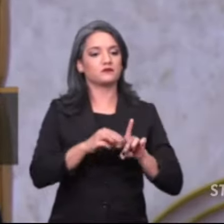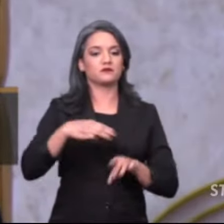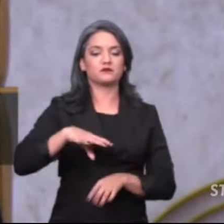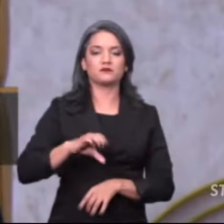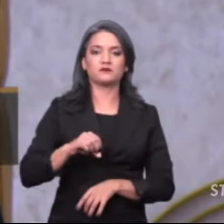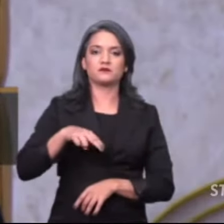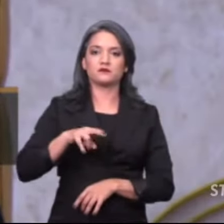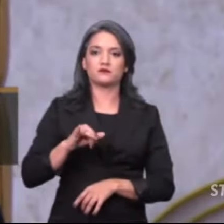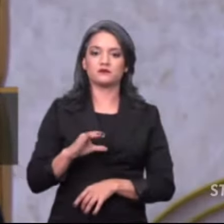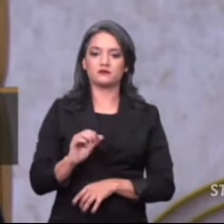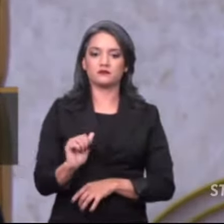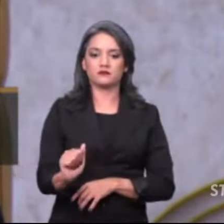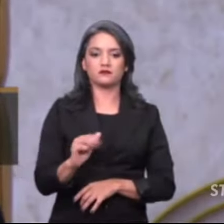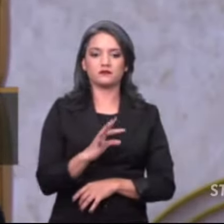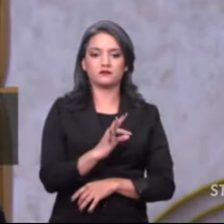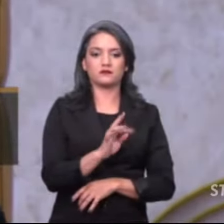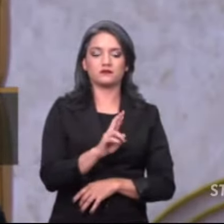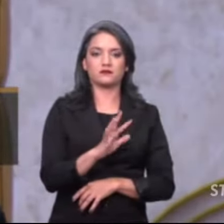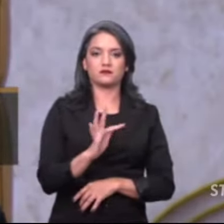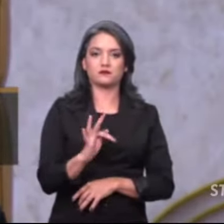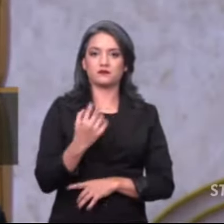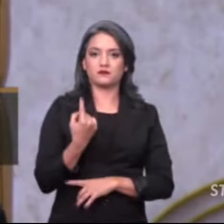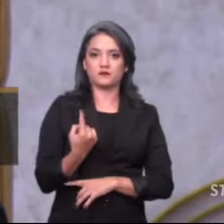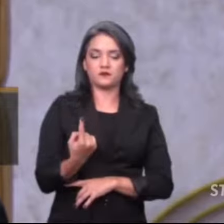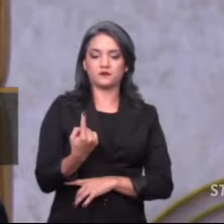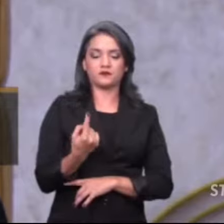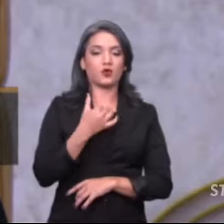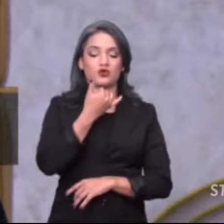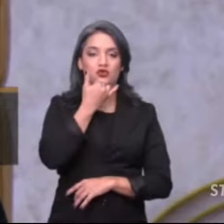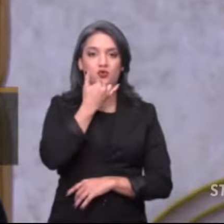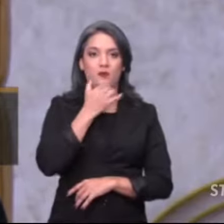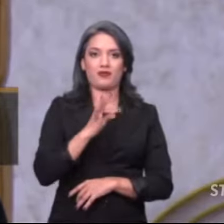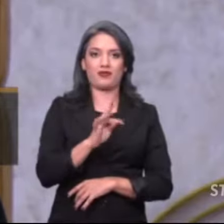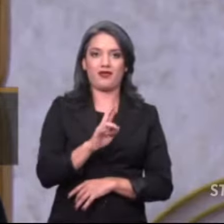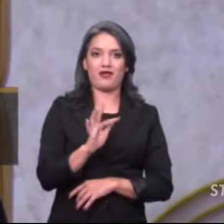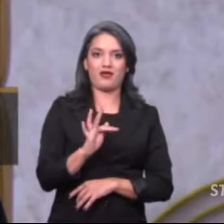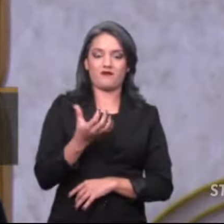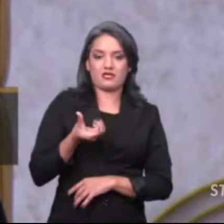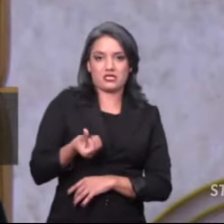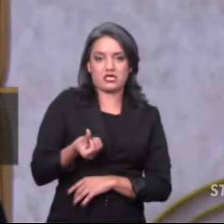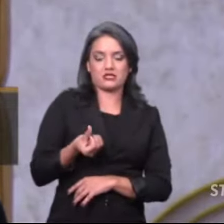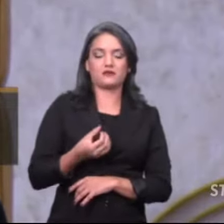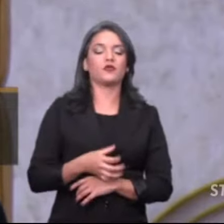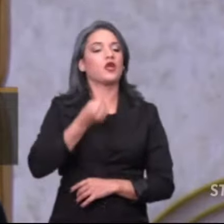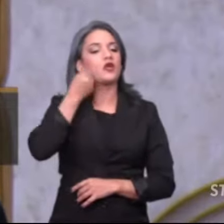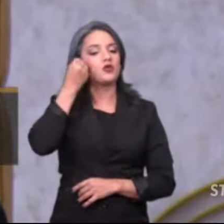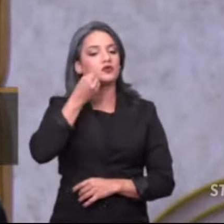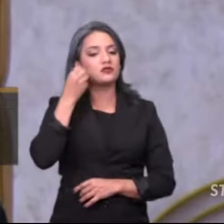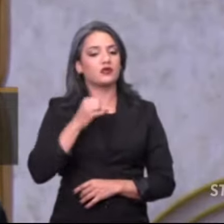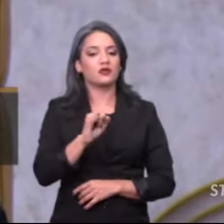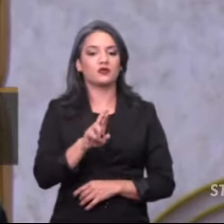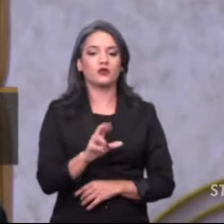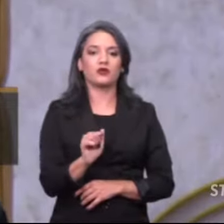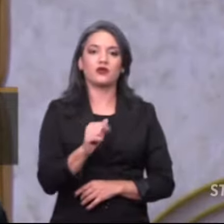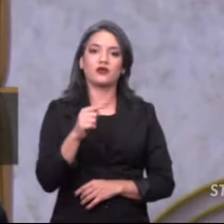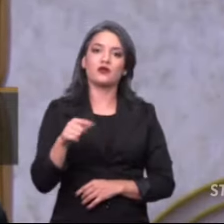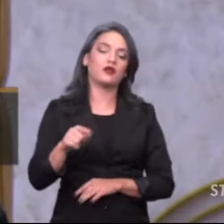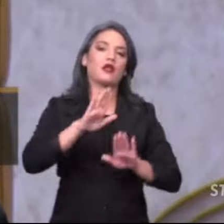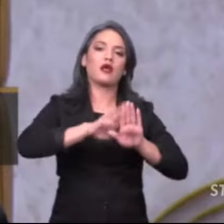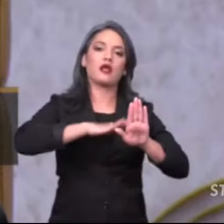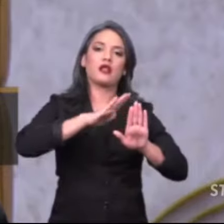Cifuentes, do TRF da 6ª Região, e os senadores Dr. Irã, Tereza Leitão, Leila